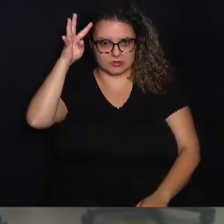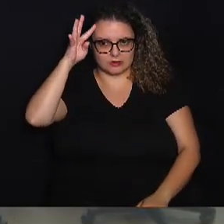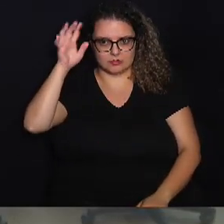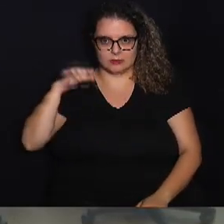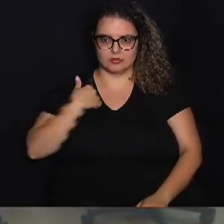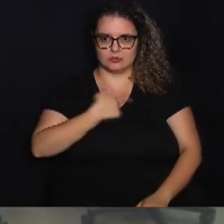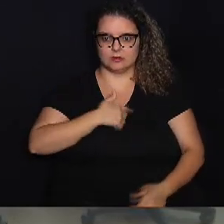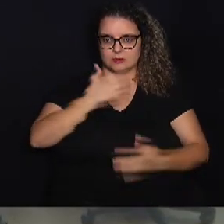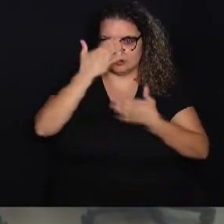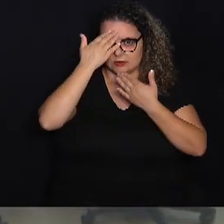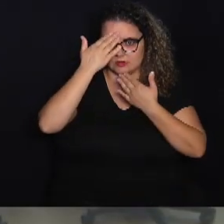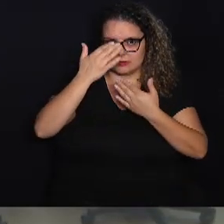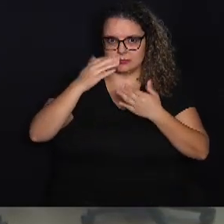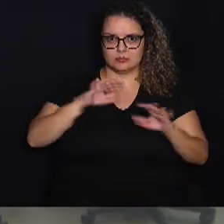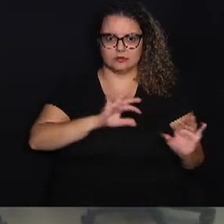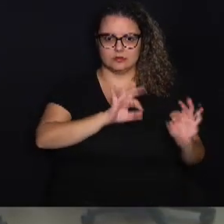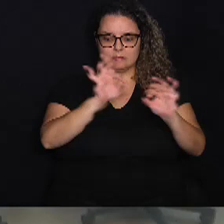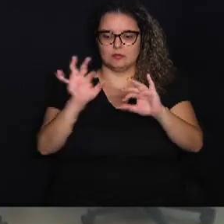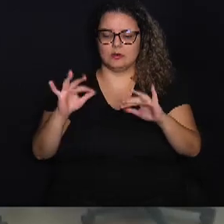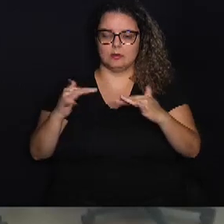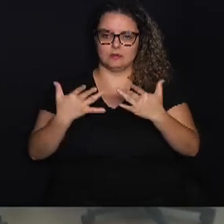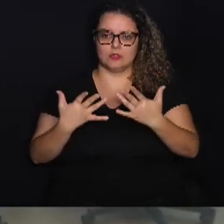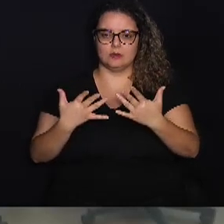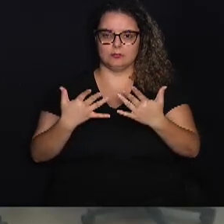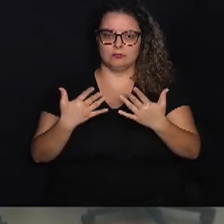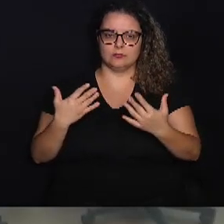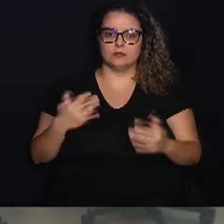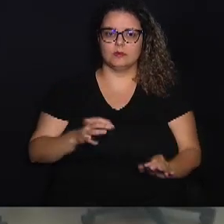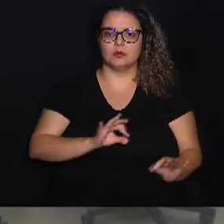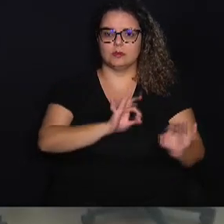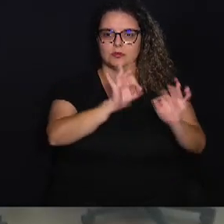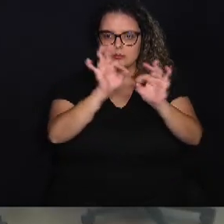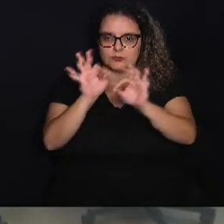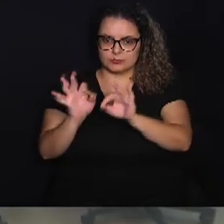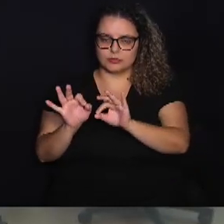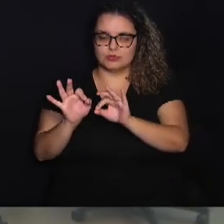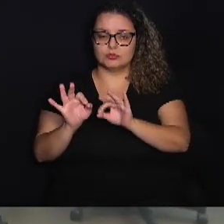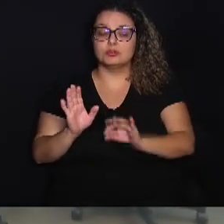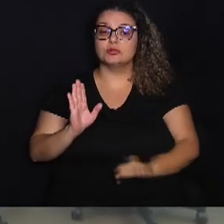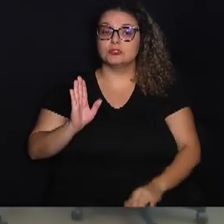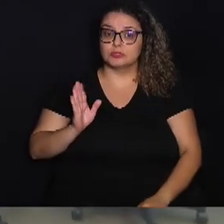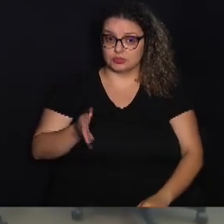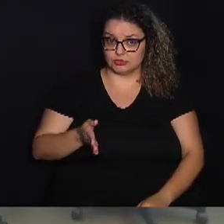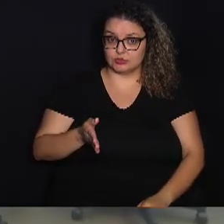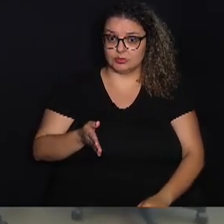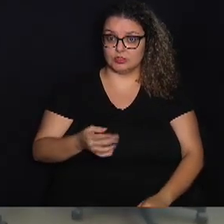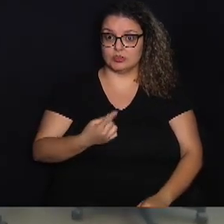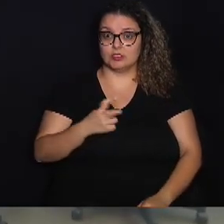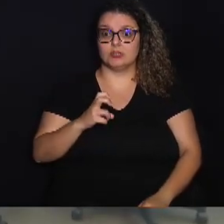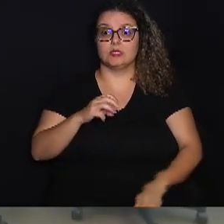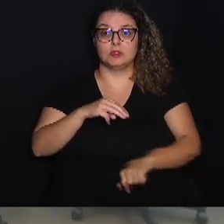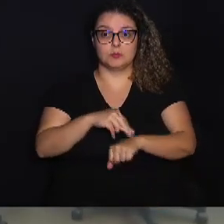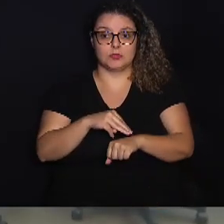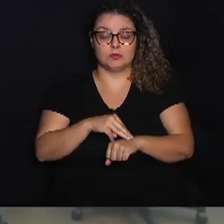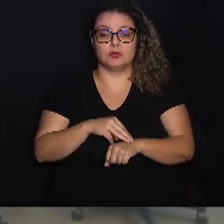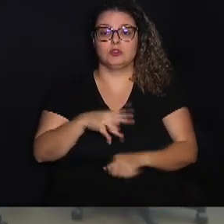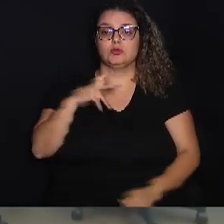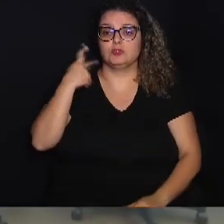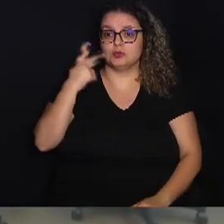nós agradecemos a sua audiência a sua companhia daqui a pouquinho em 15 minutos os